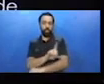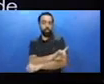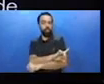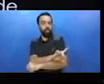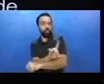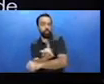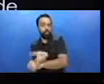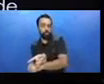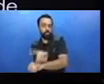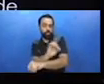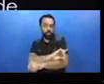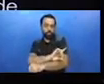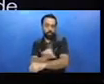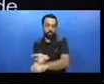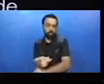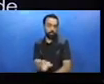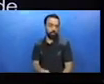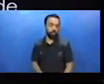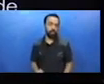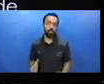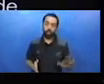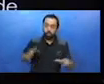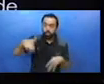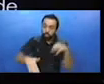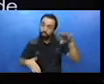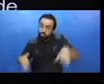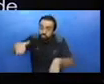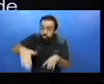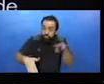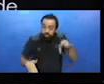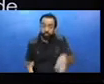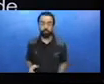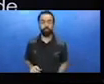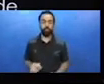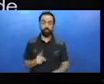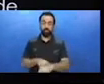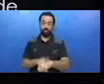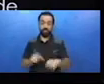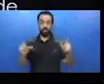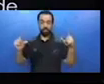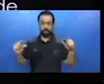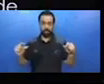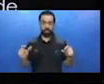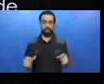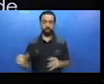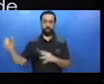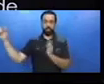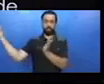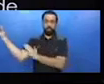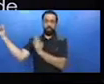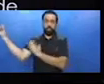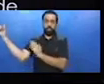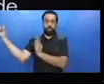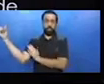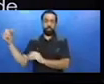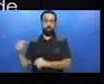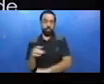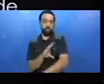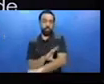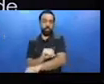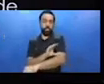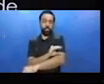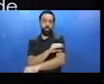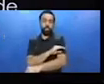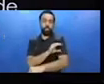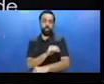que é a movimentação de braços e pernas, e chegar de uma distância a outra no menor tempo possível. A força dos músculos. Então o atleta ele tem que desempenhar